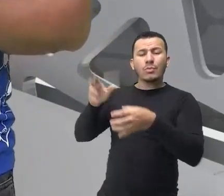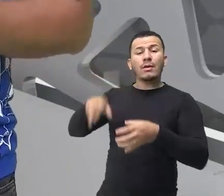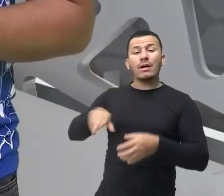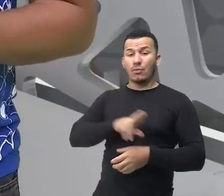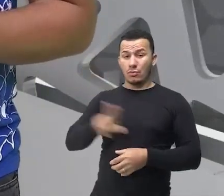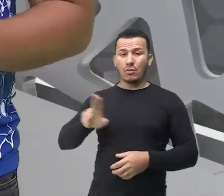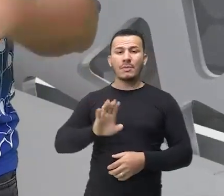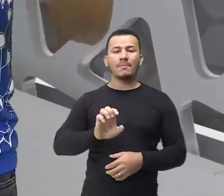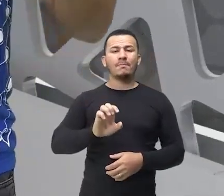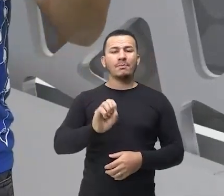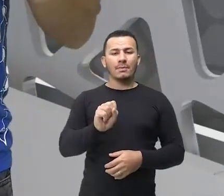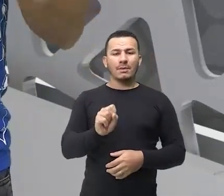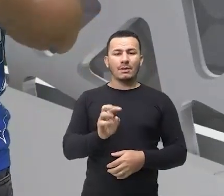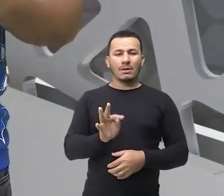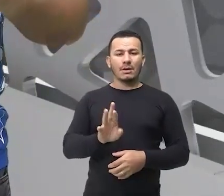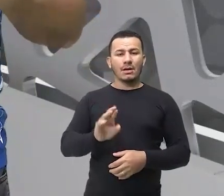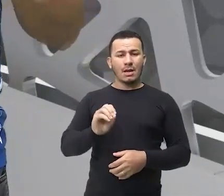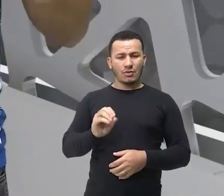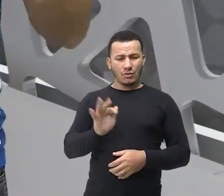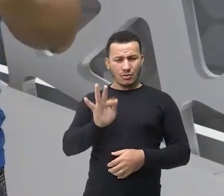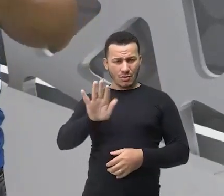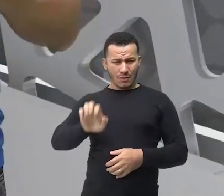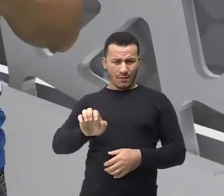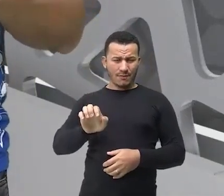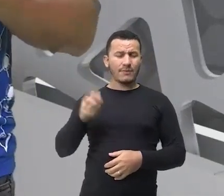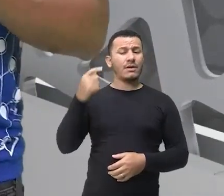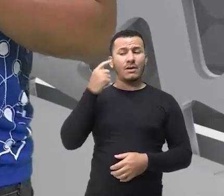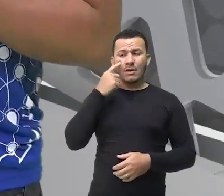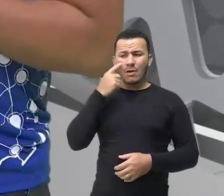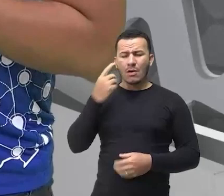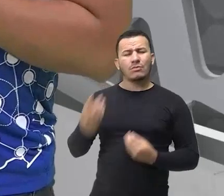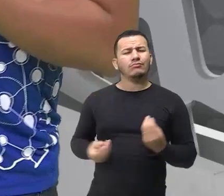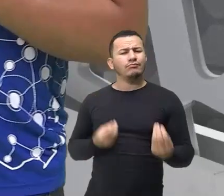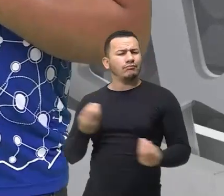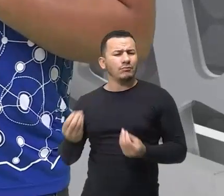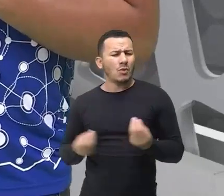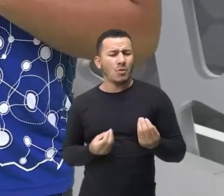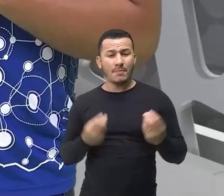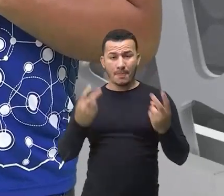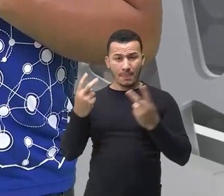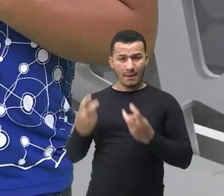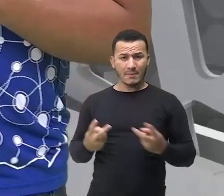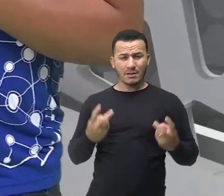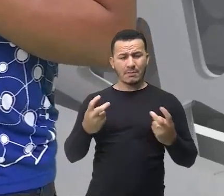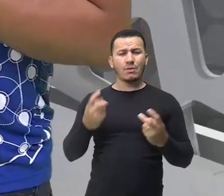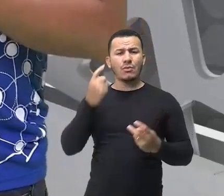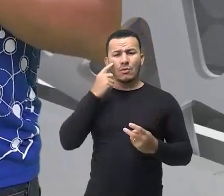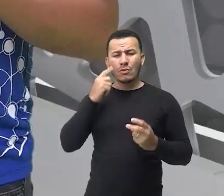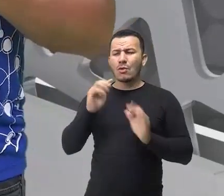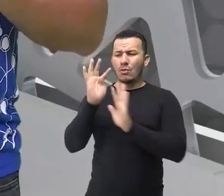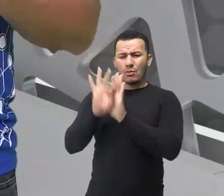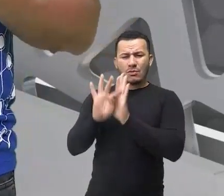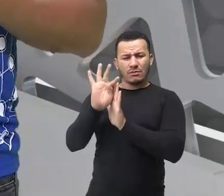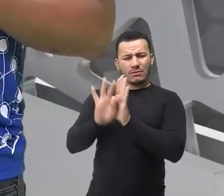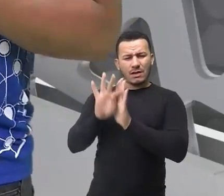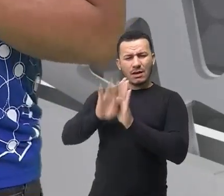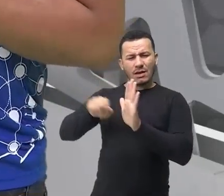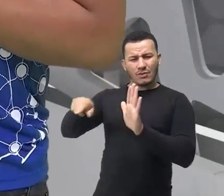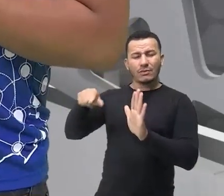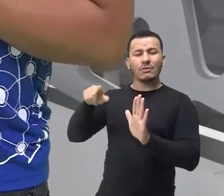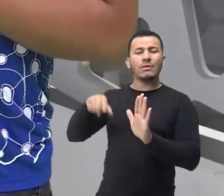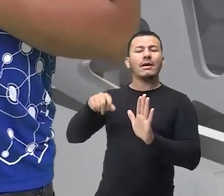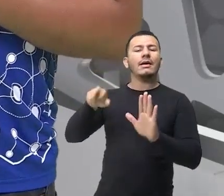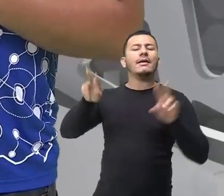de estrofes. Agora vamos observar bem, vamos analisar. A gente percebeu que o nosso texto aqui, ele fala de